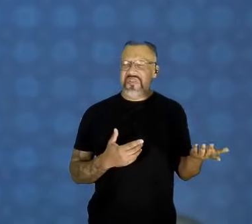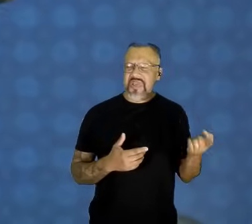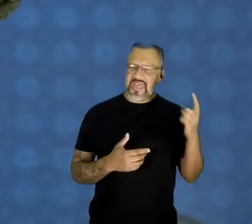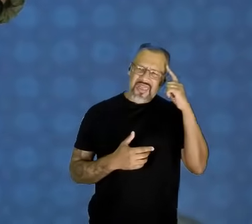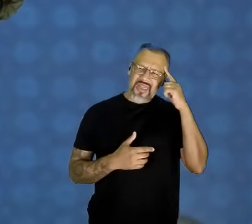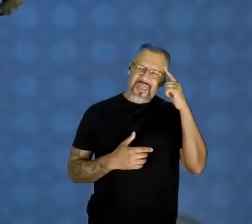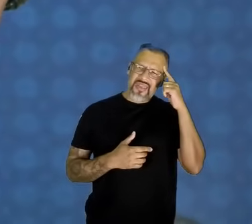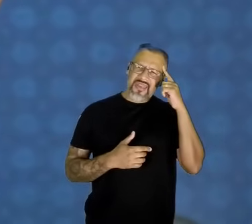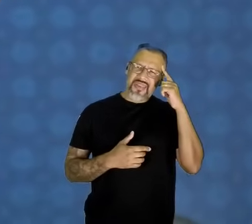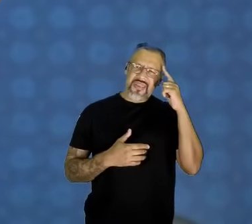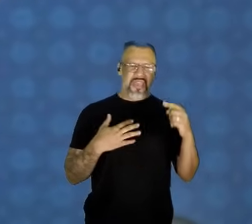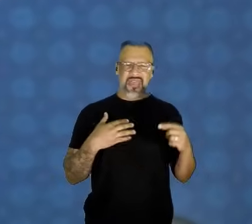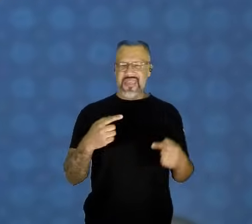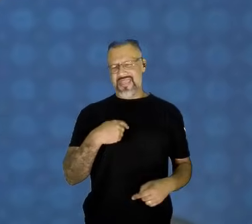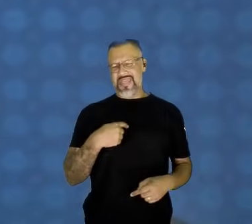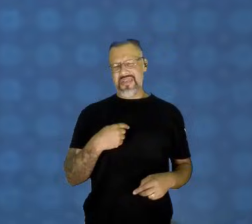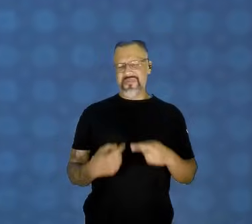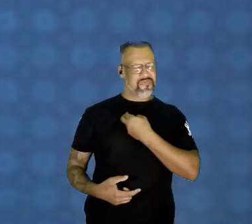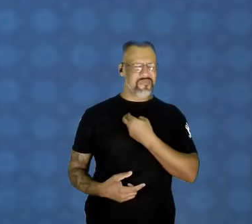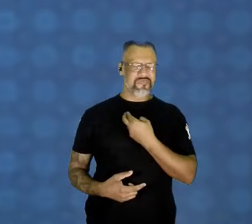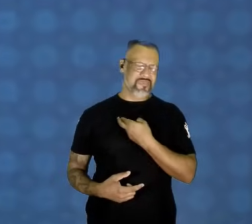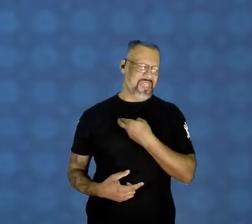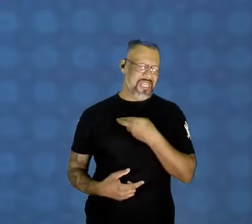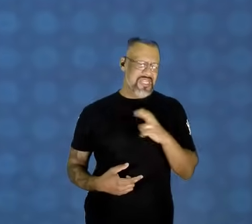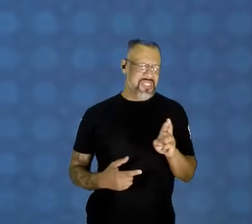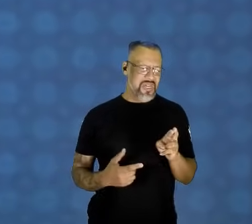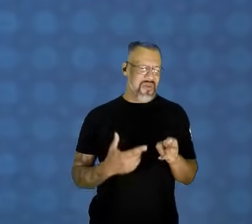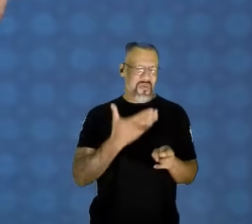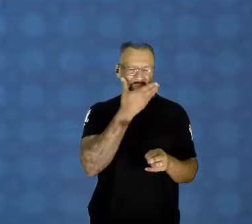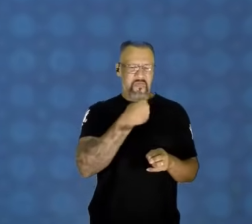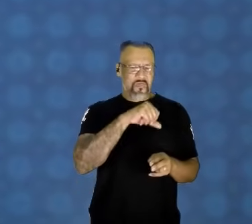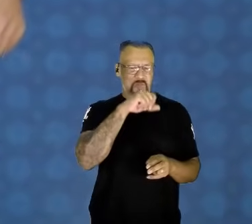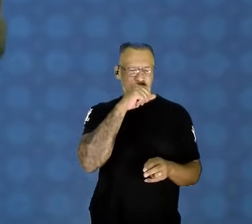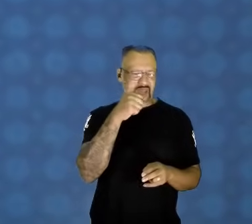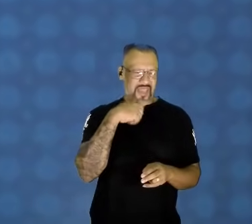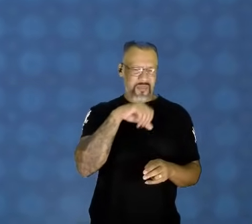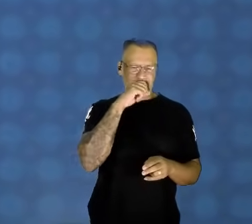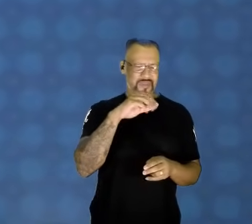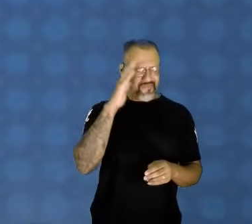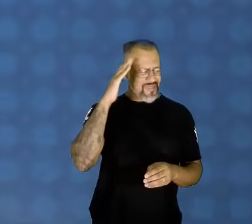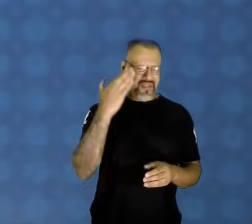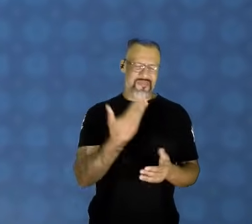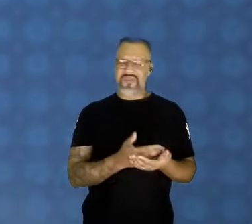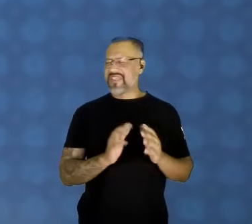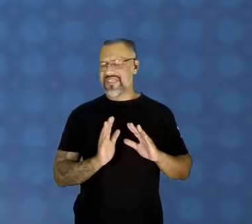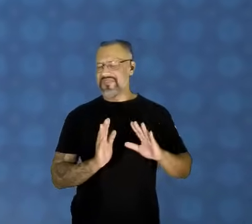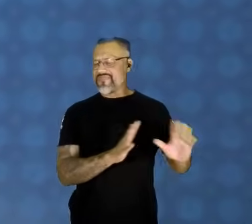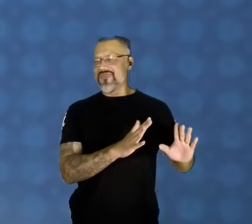usar o diabo para você sair da idolatria.